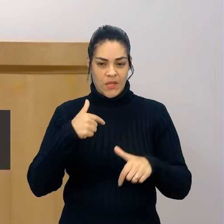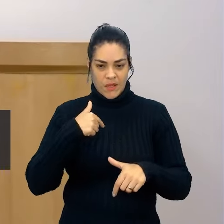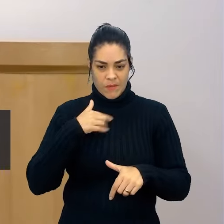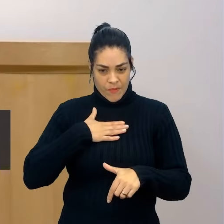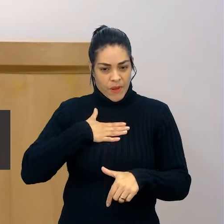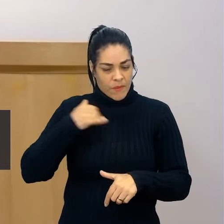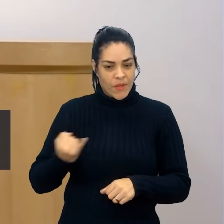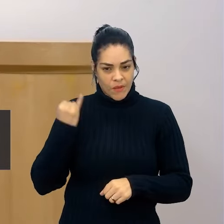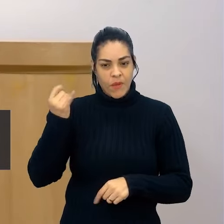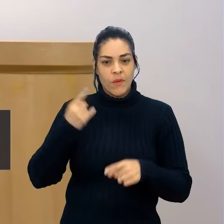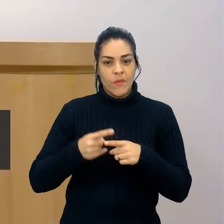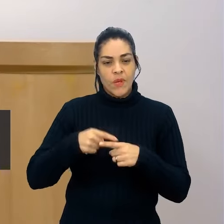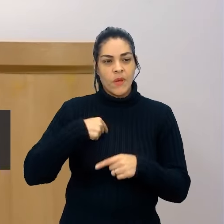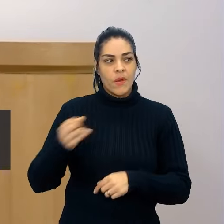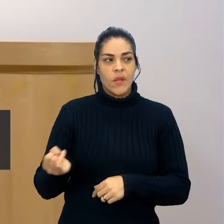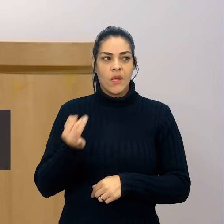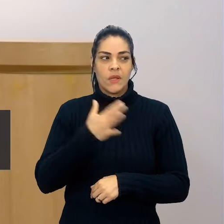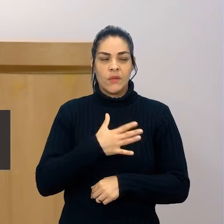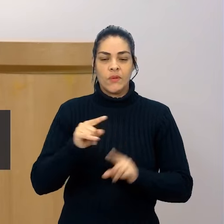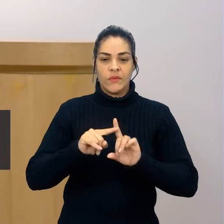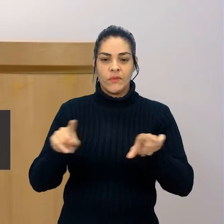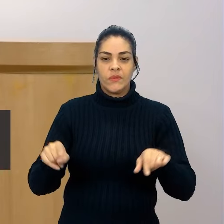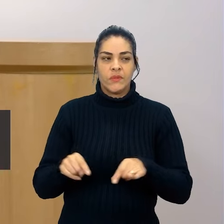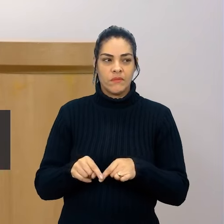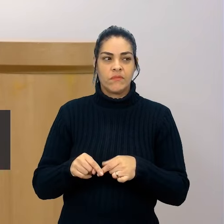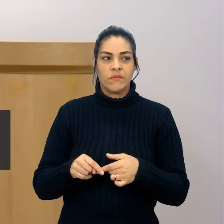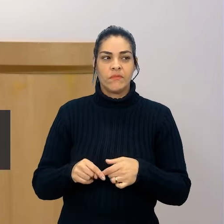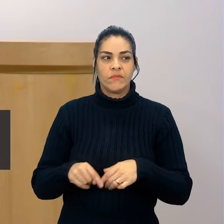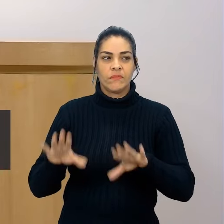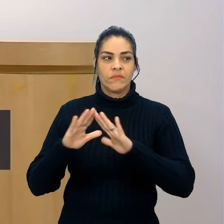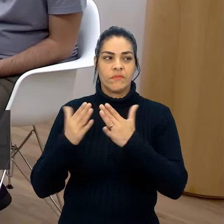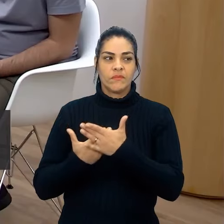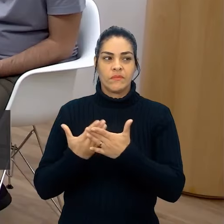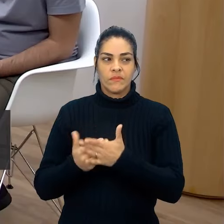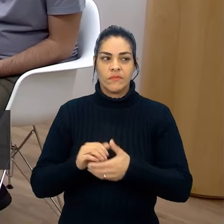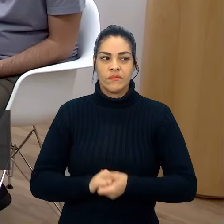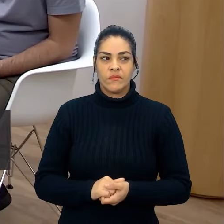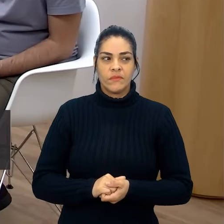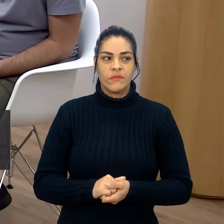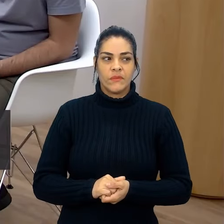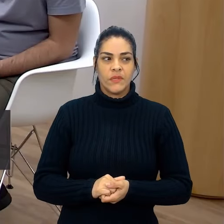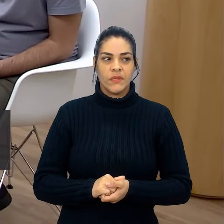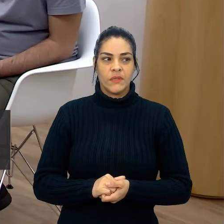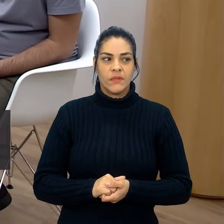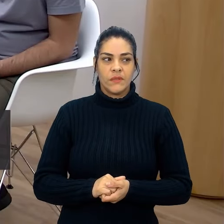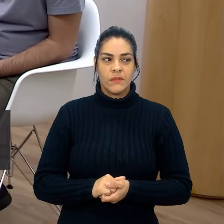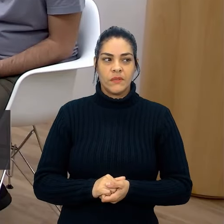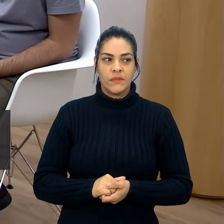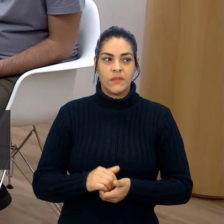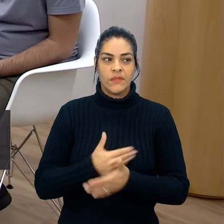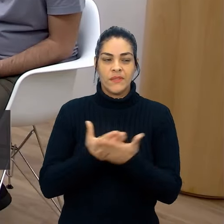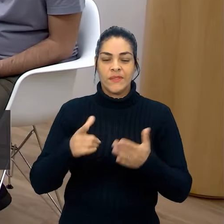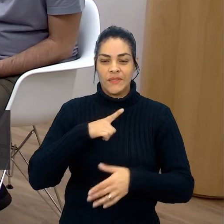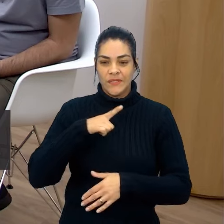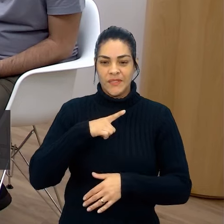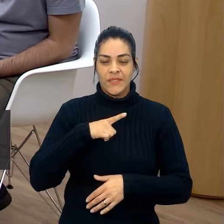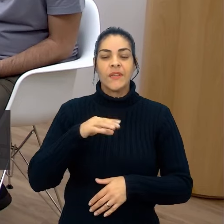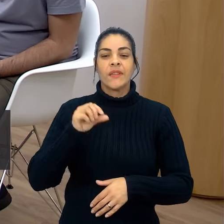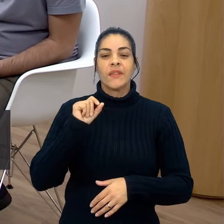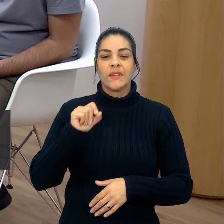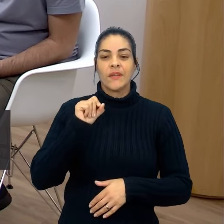importante, porque eu era super novo na rede e eu não conhecia muita coisa. Eu acho assim. Aí você conhece professores também que estão